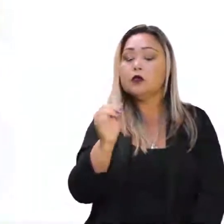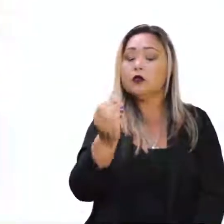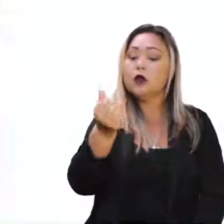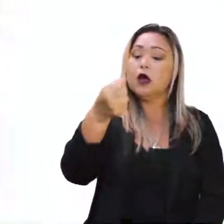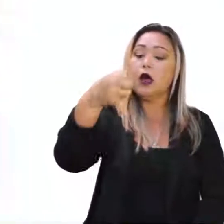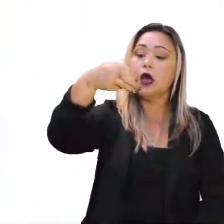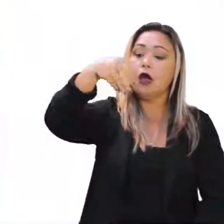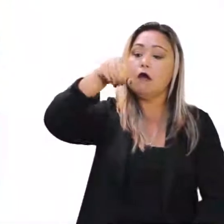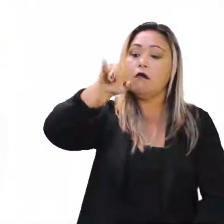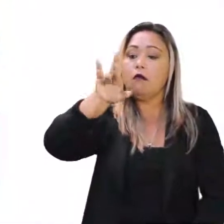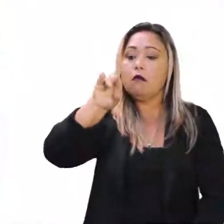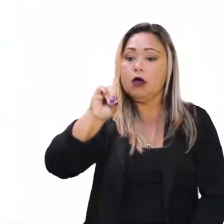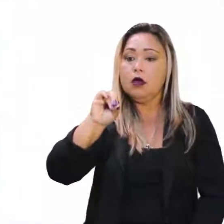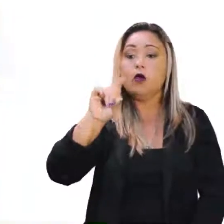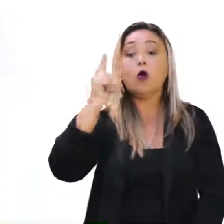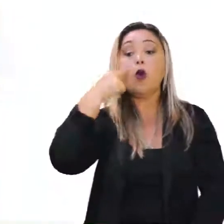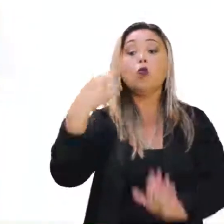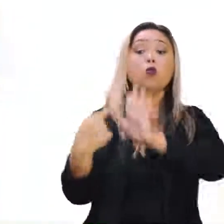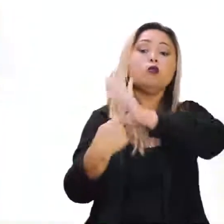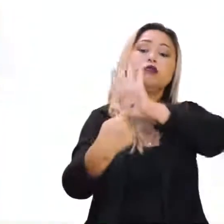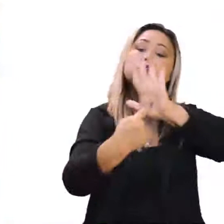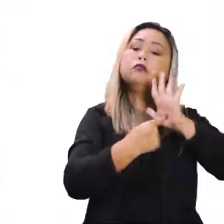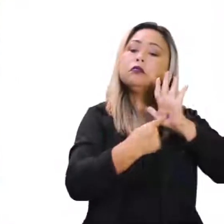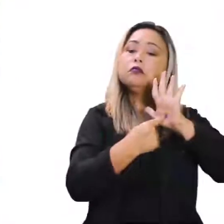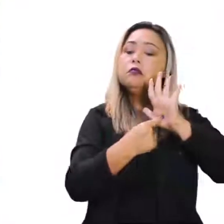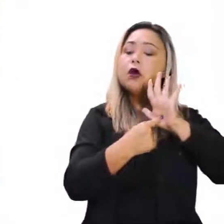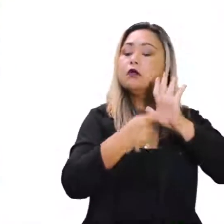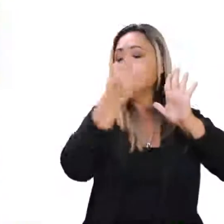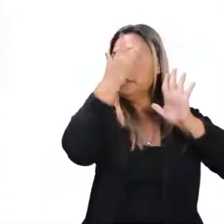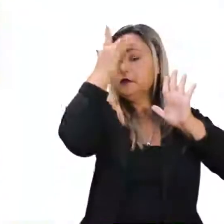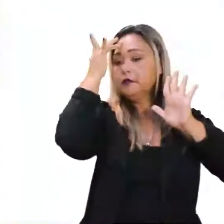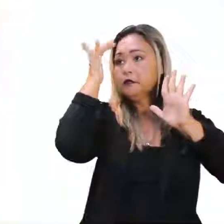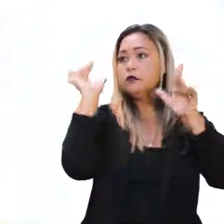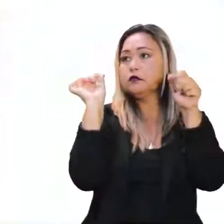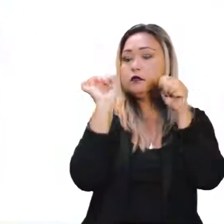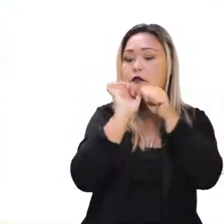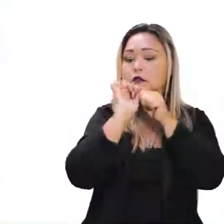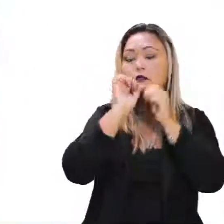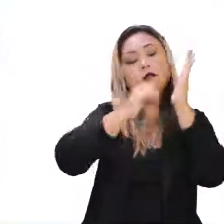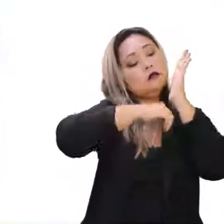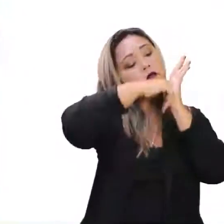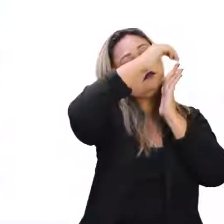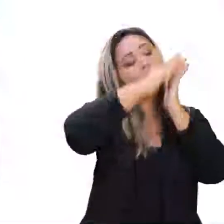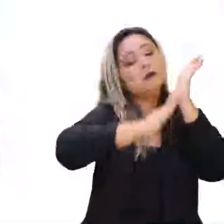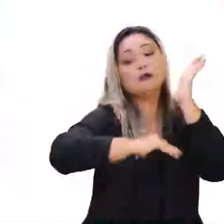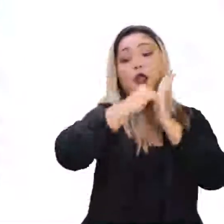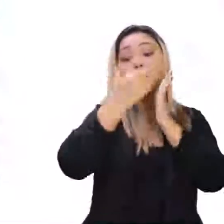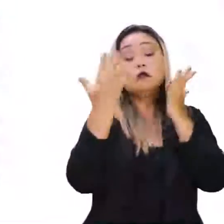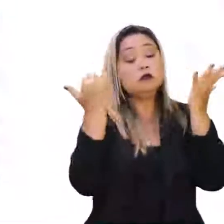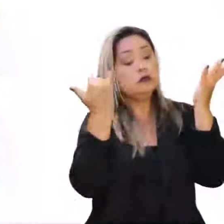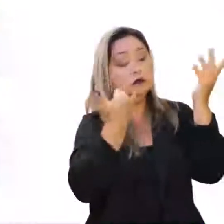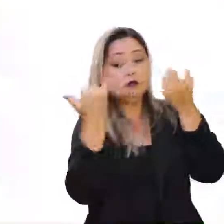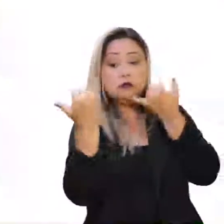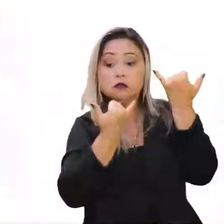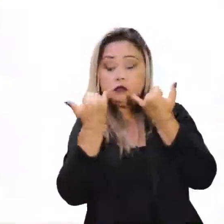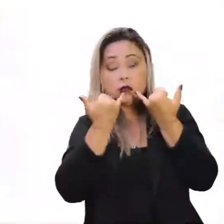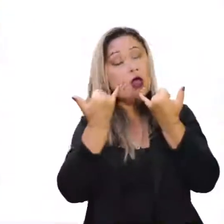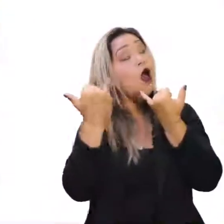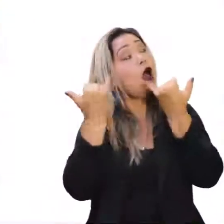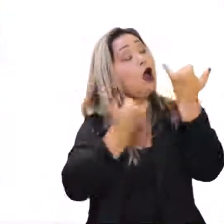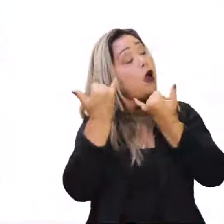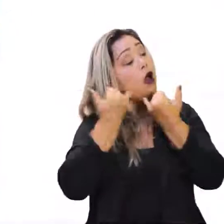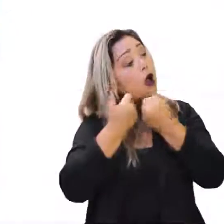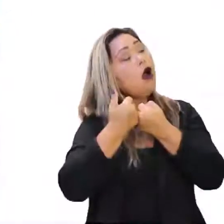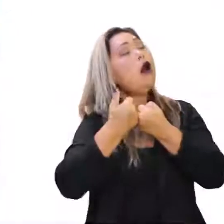retratando? Muitos dizem que a pessoa que fez esse quadro foi através de relato também, né? É